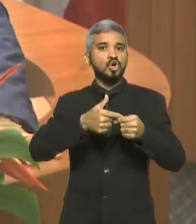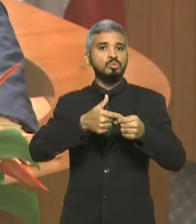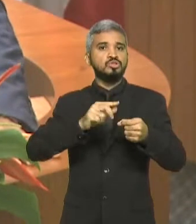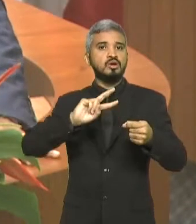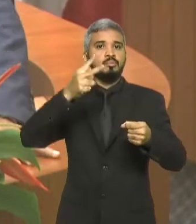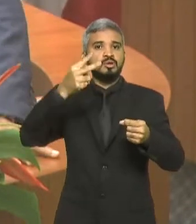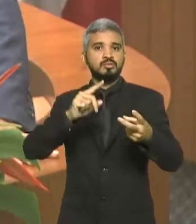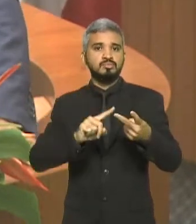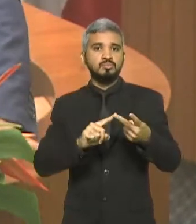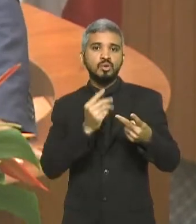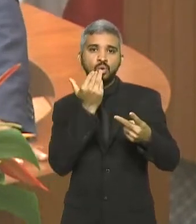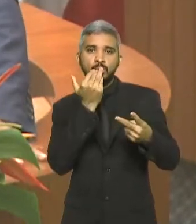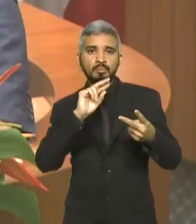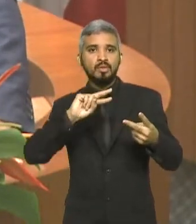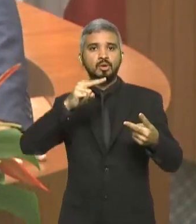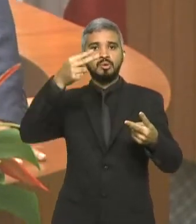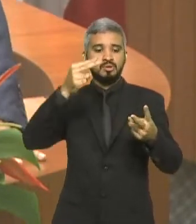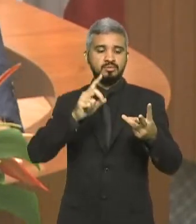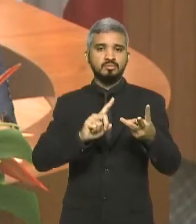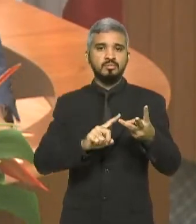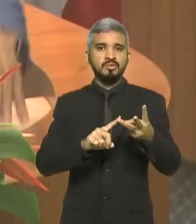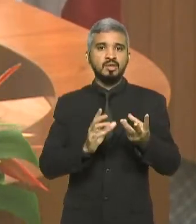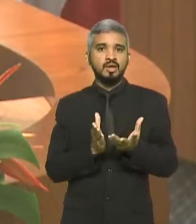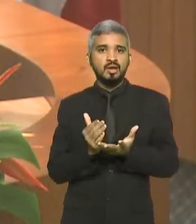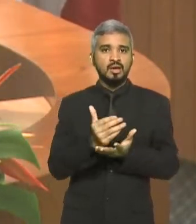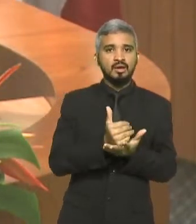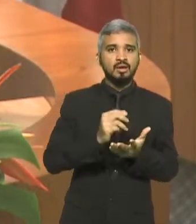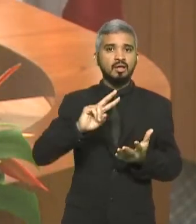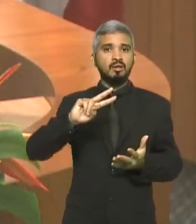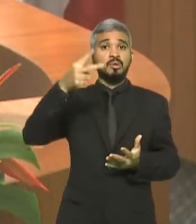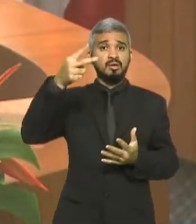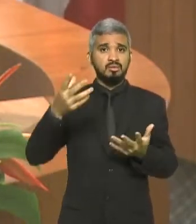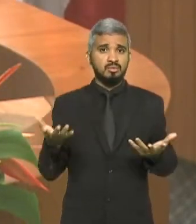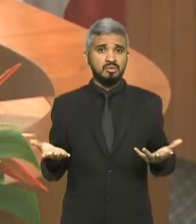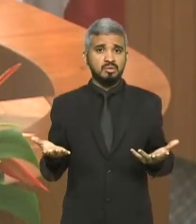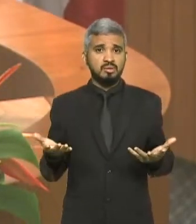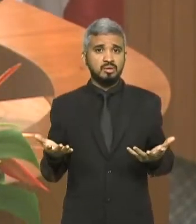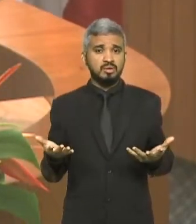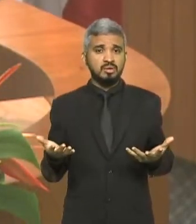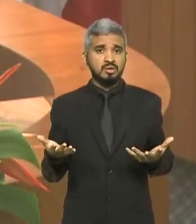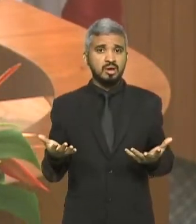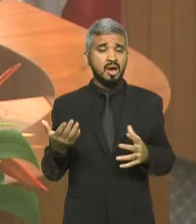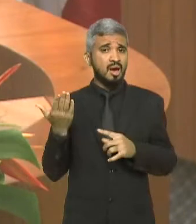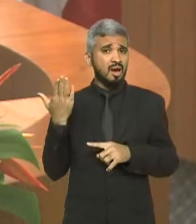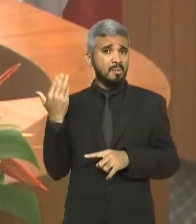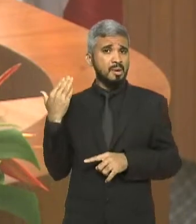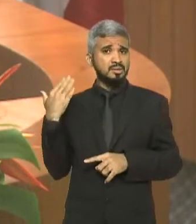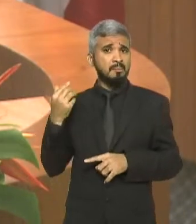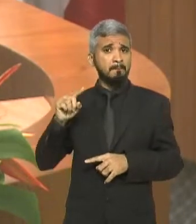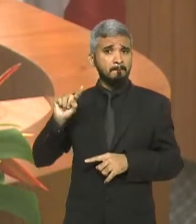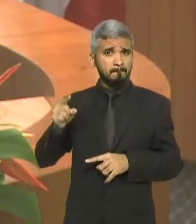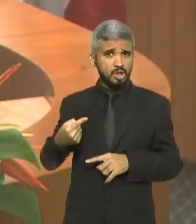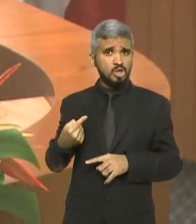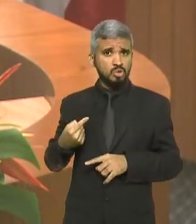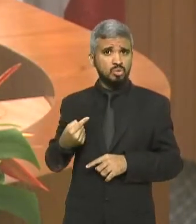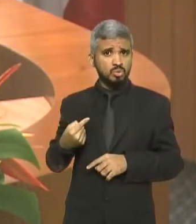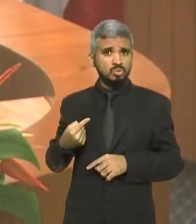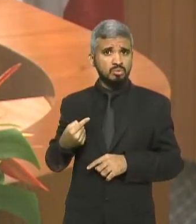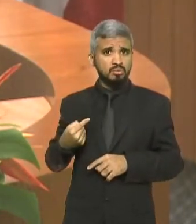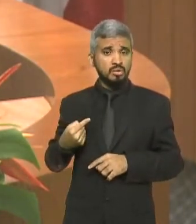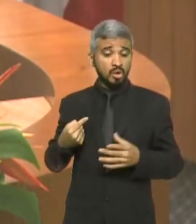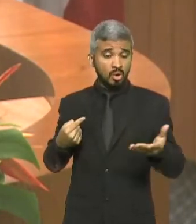básica, da inflação. E esse servidor que ganhava R$ 1.000, hoje, esse mesmo R$ 1.000 que ele